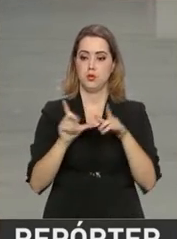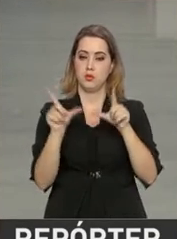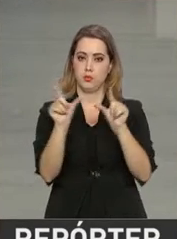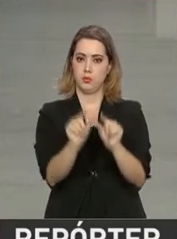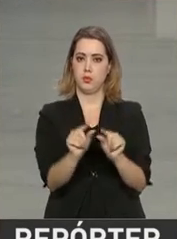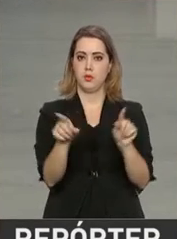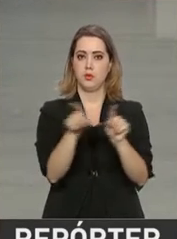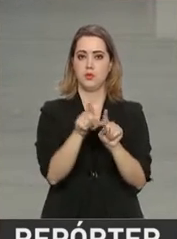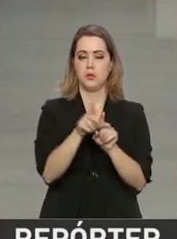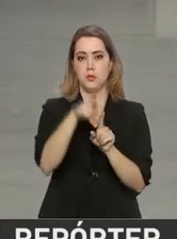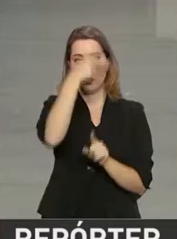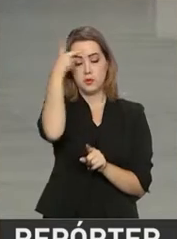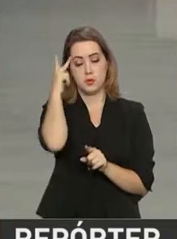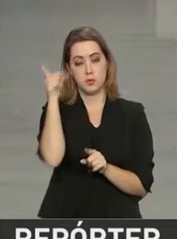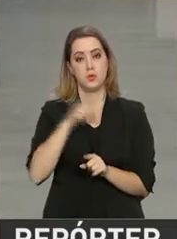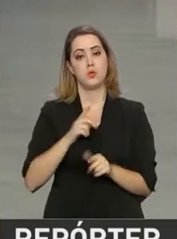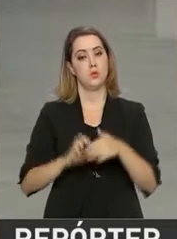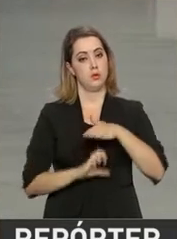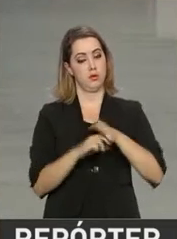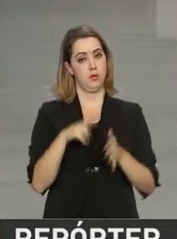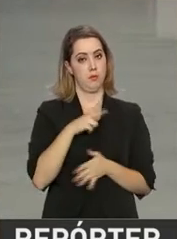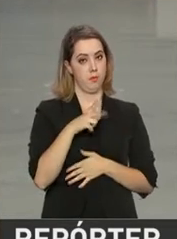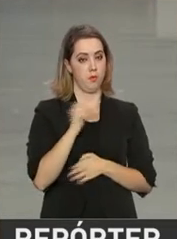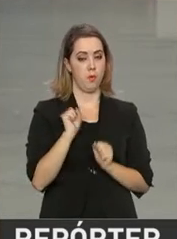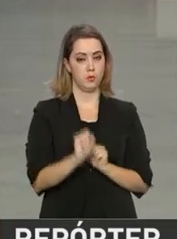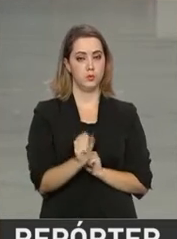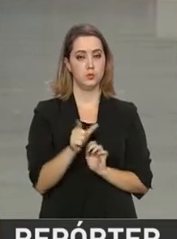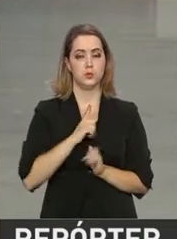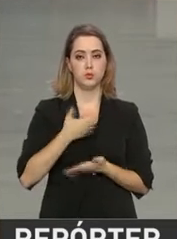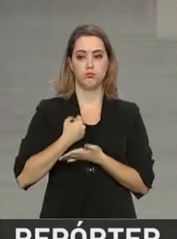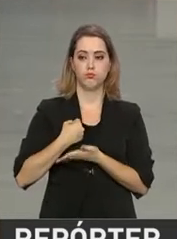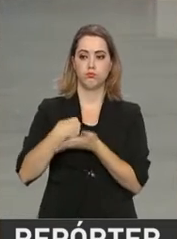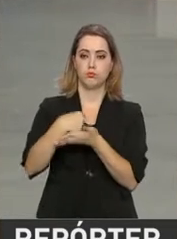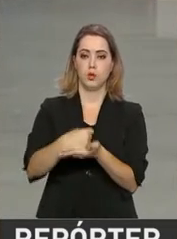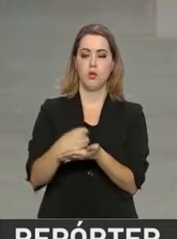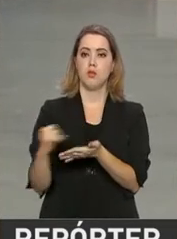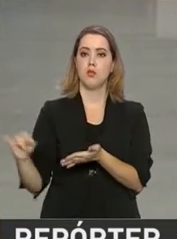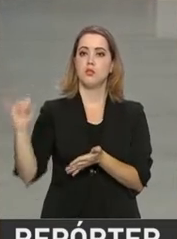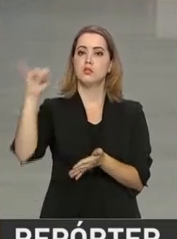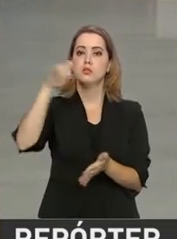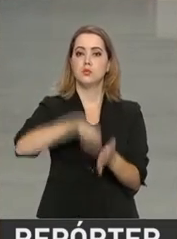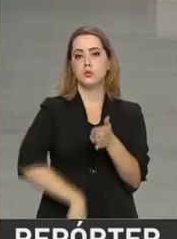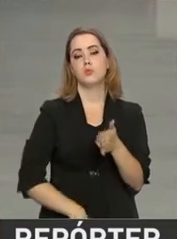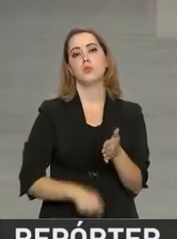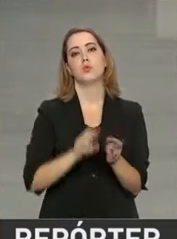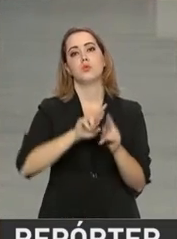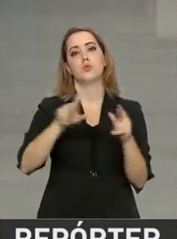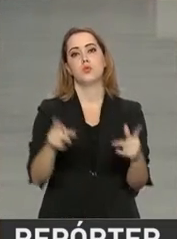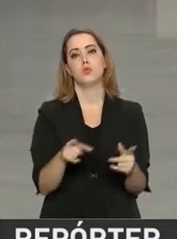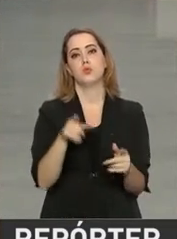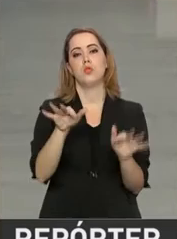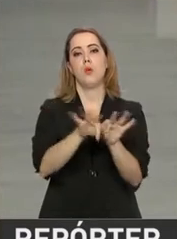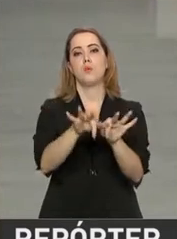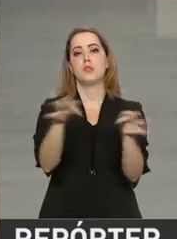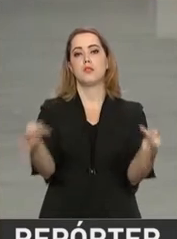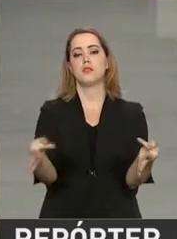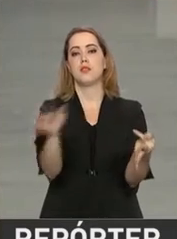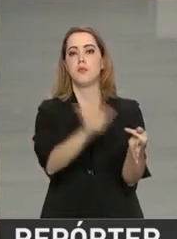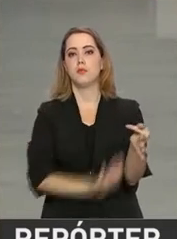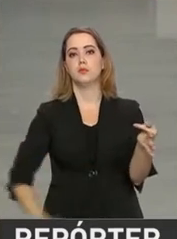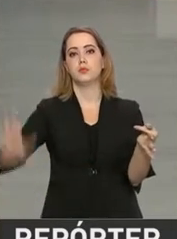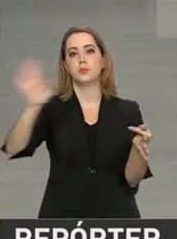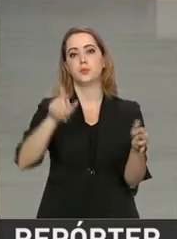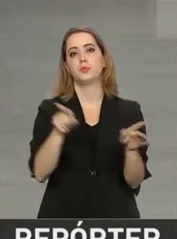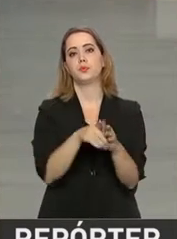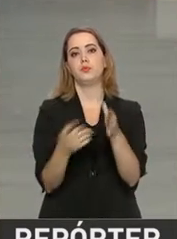além dos microempreendedores individuais podem desfrutar de um regime tributário diferenciado é o simples nacional ele foi